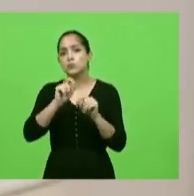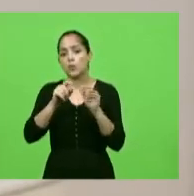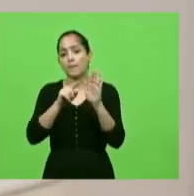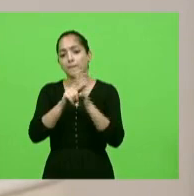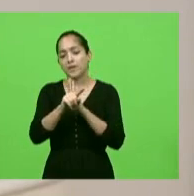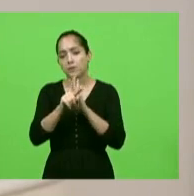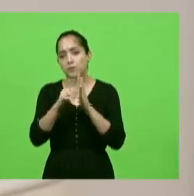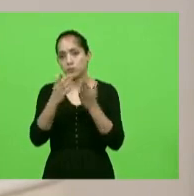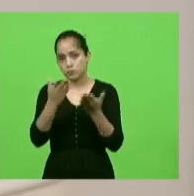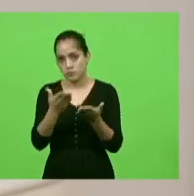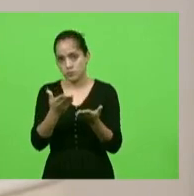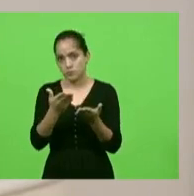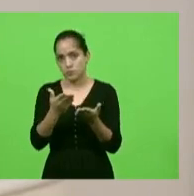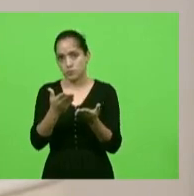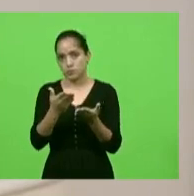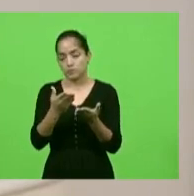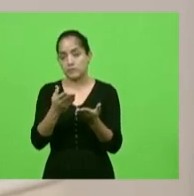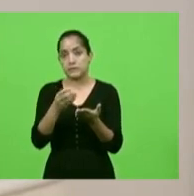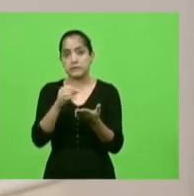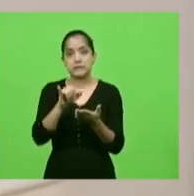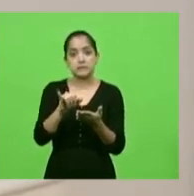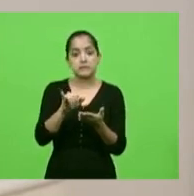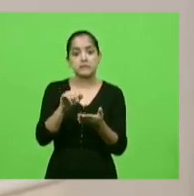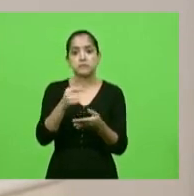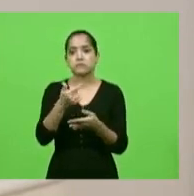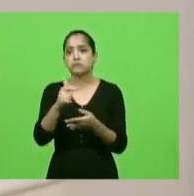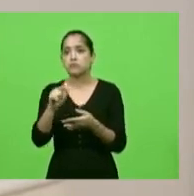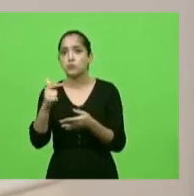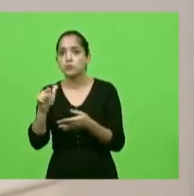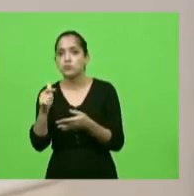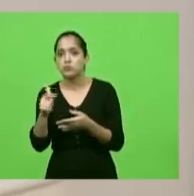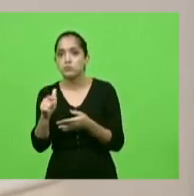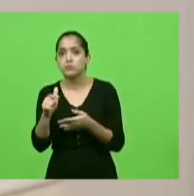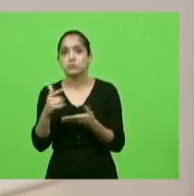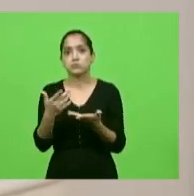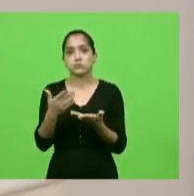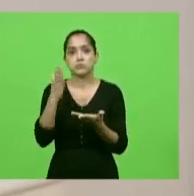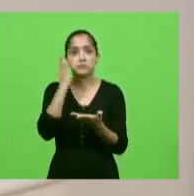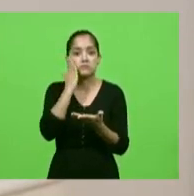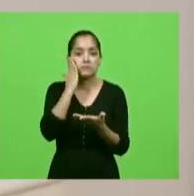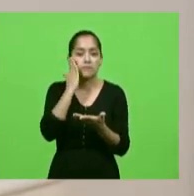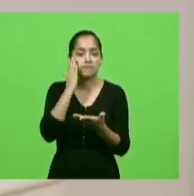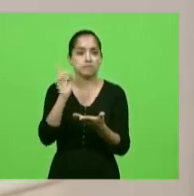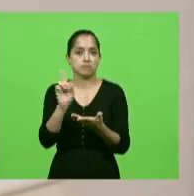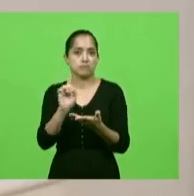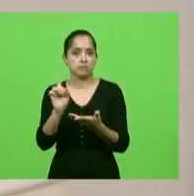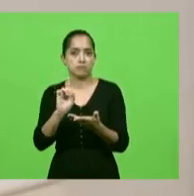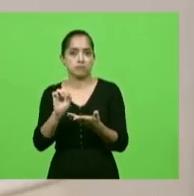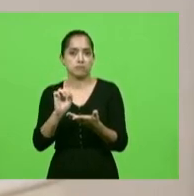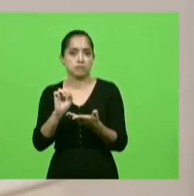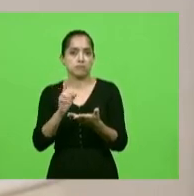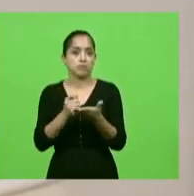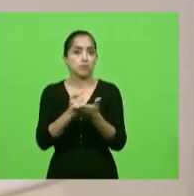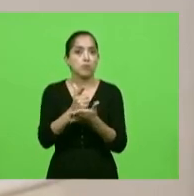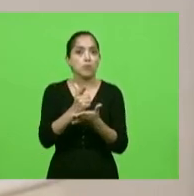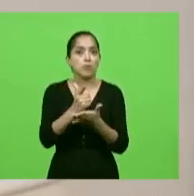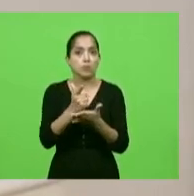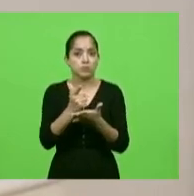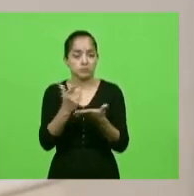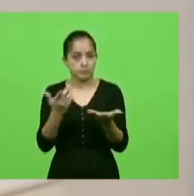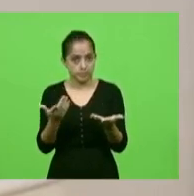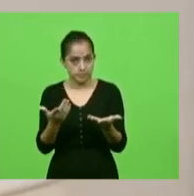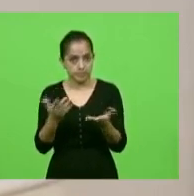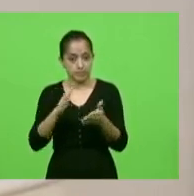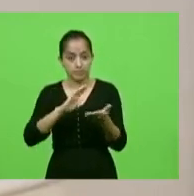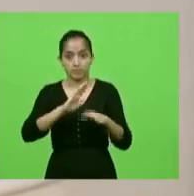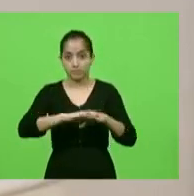julgadores, se não havia qualquer interferência ou ciência do governador acerca da aquisição dos ventiladores pulmonares pela